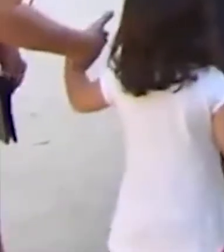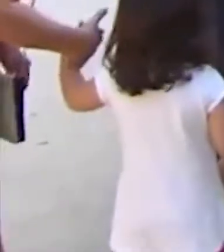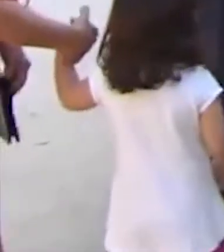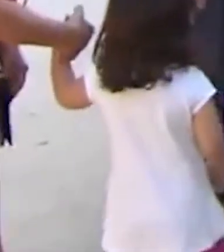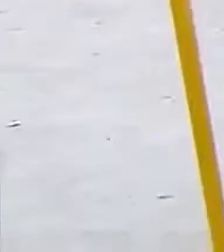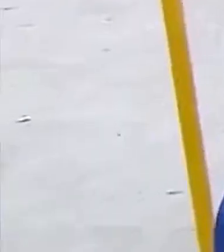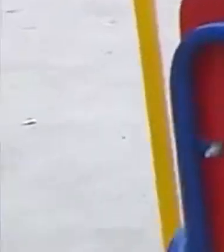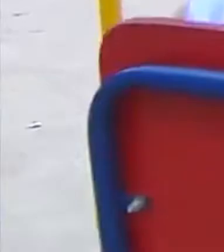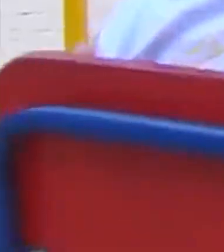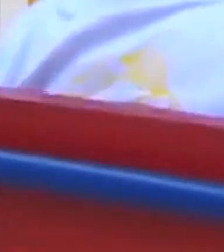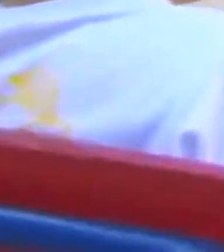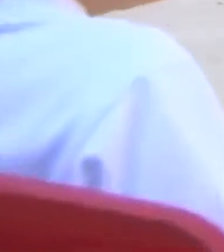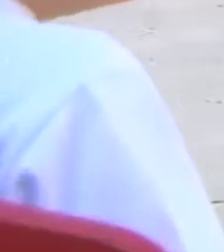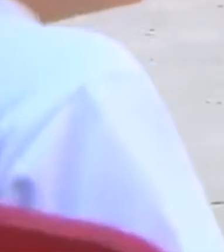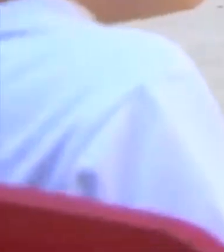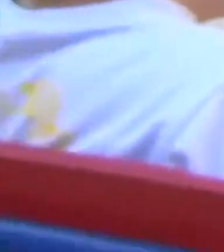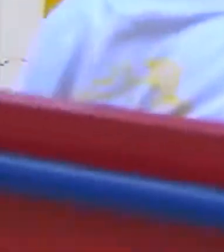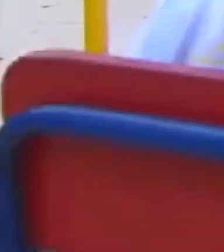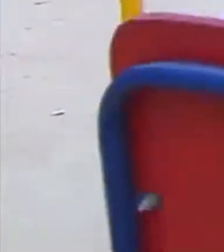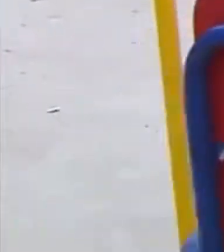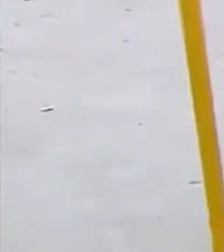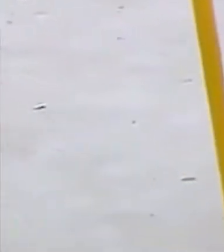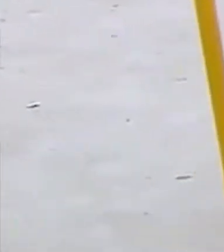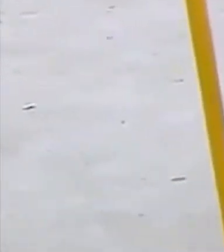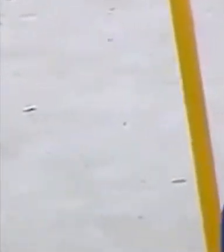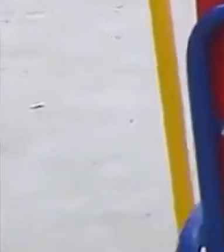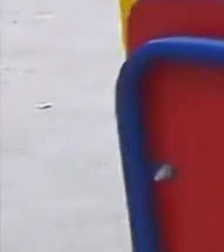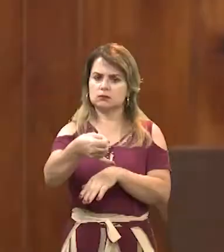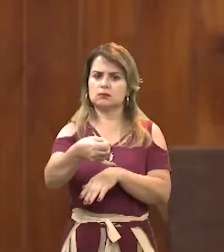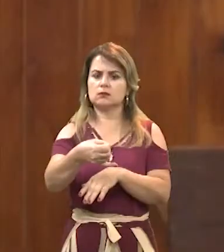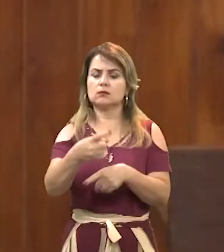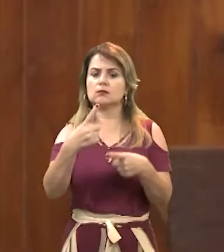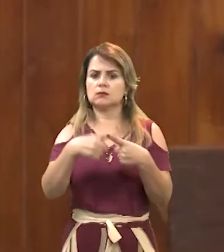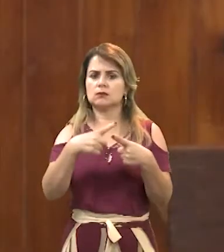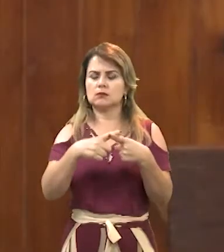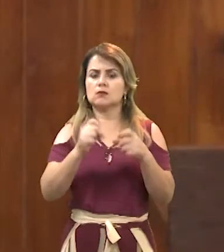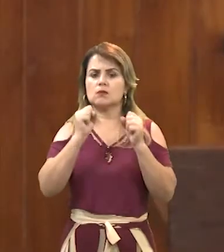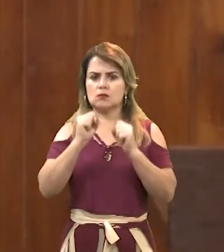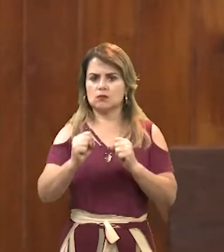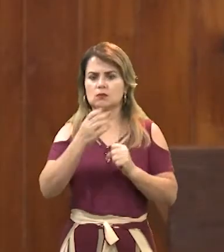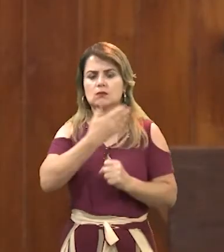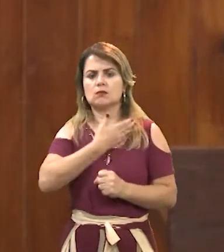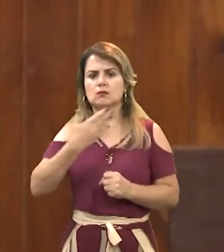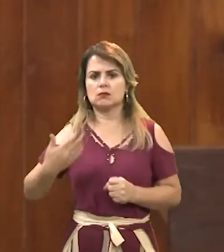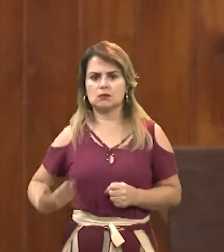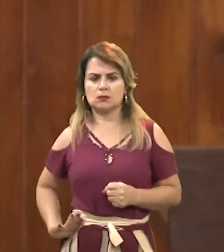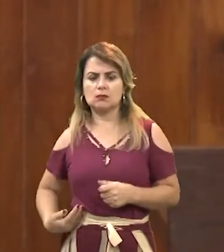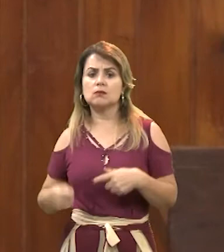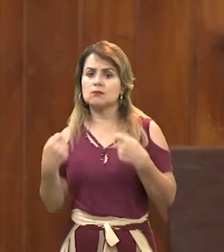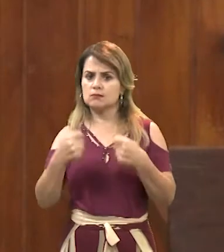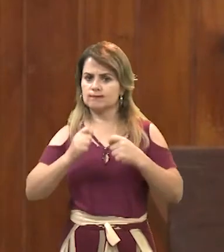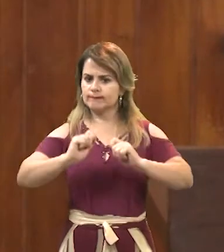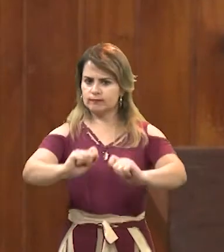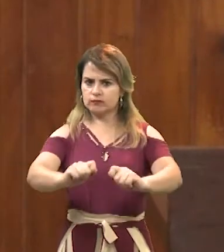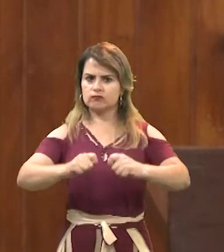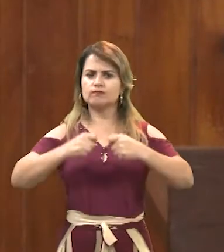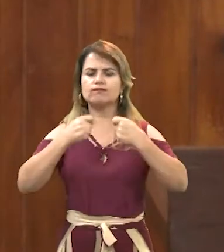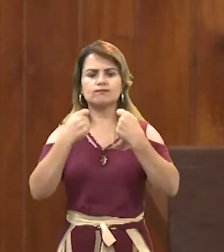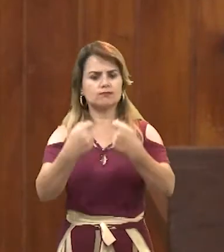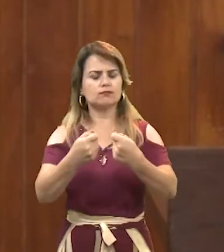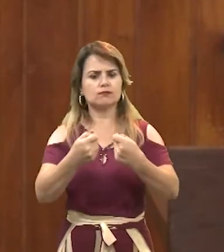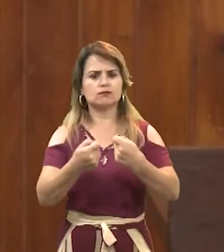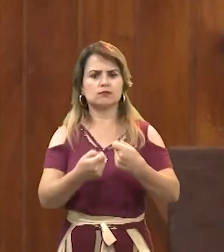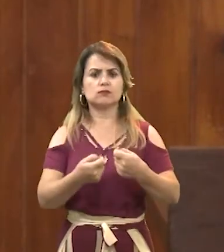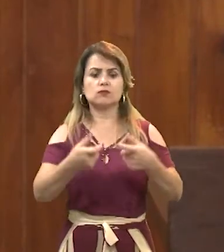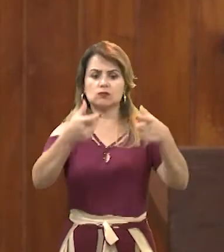real inclusão. Nesse sentido, compete ao poder público, dentro de suas atribuições, buscar a superação de barreiras e